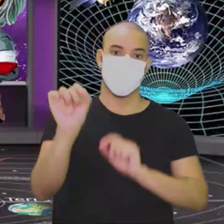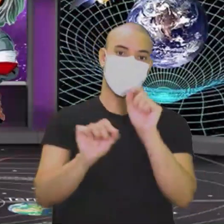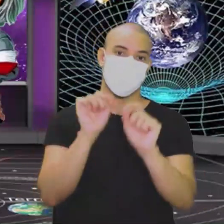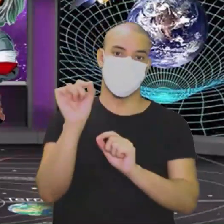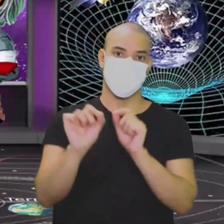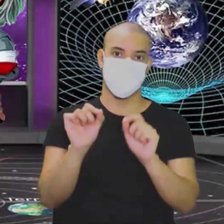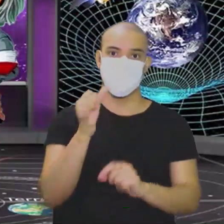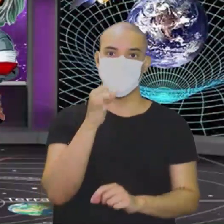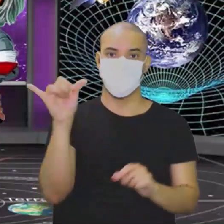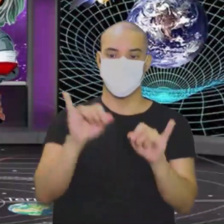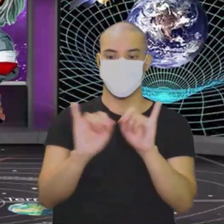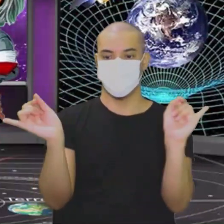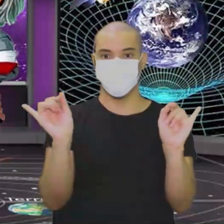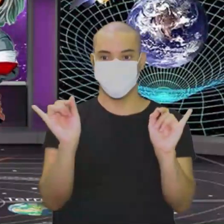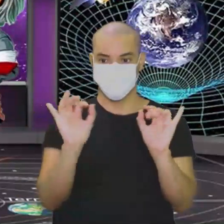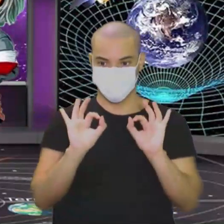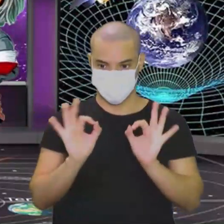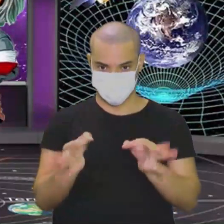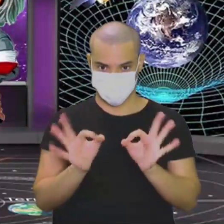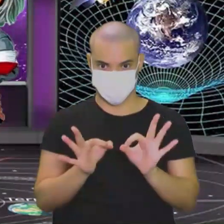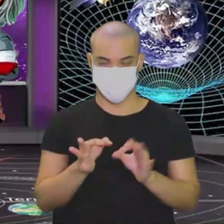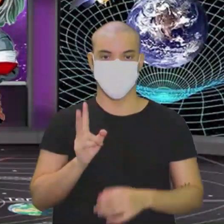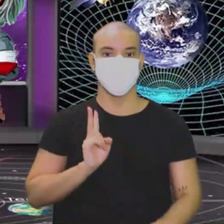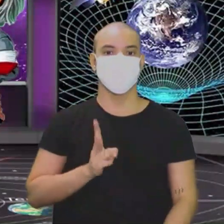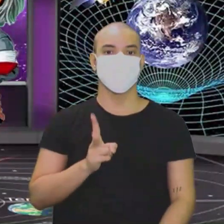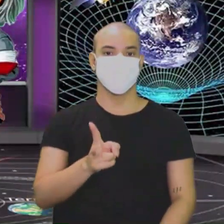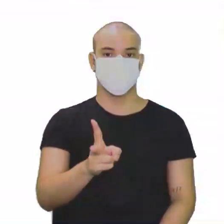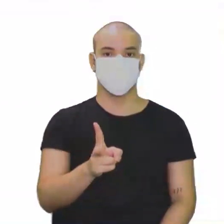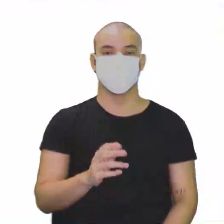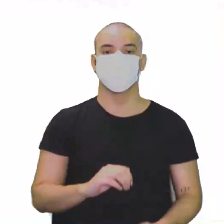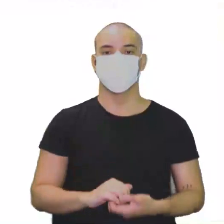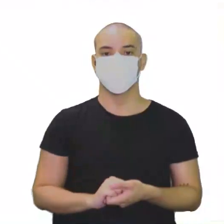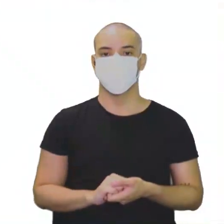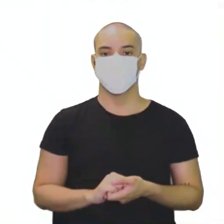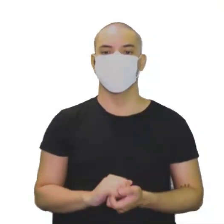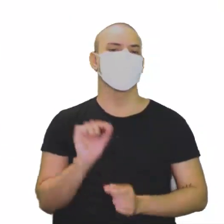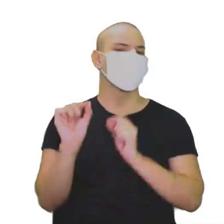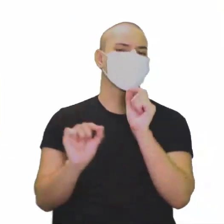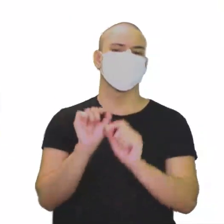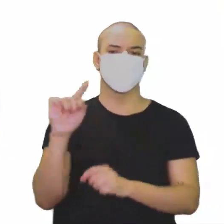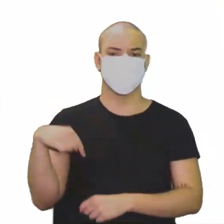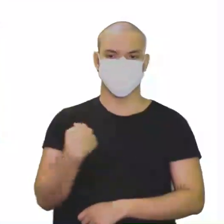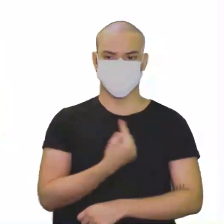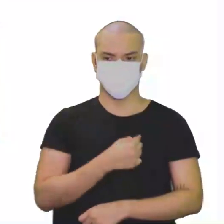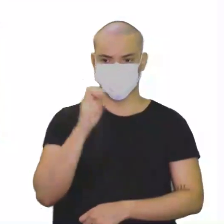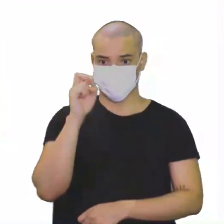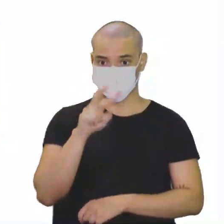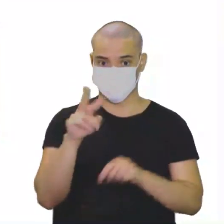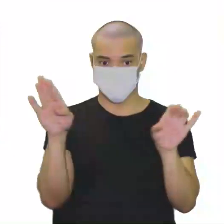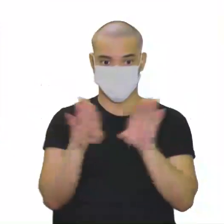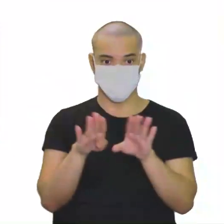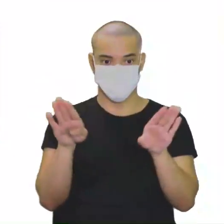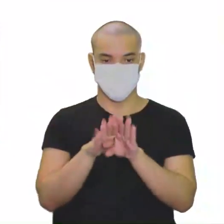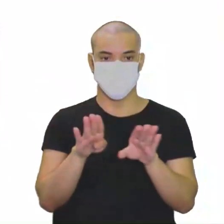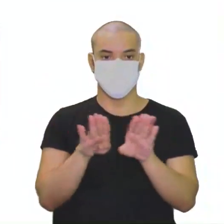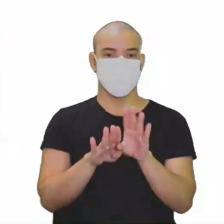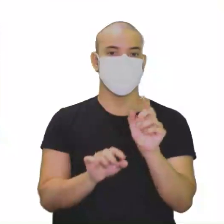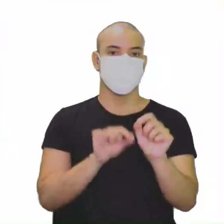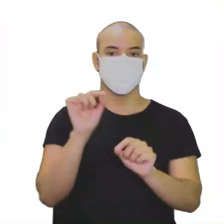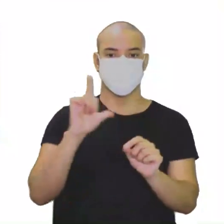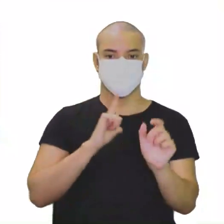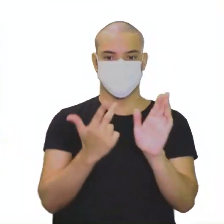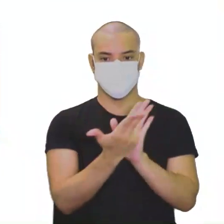corrente de curto-circuito, certo? Vamos continuar, pessoal, olha só. O que nós vimos mais também, né? Olha aqui